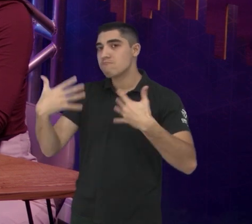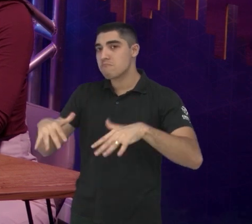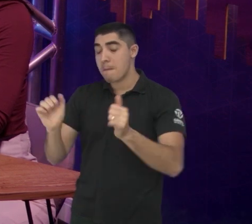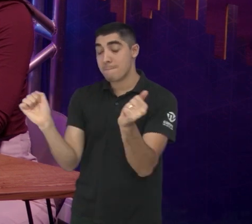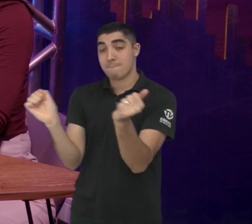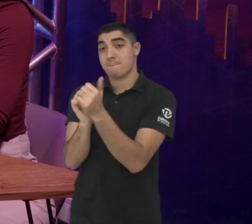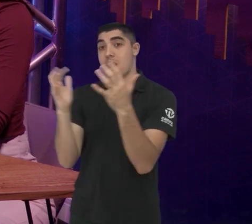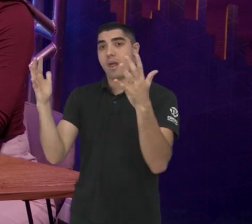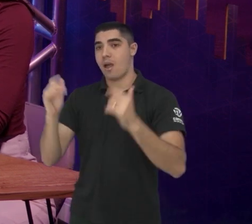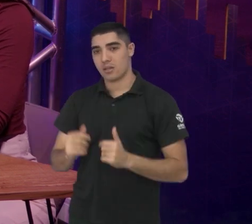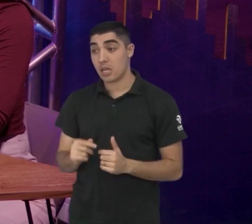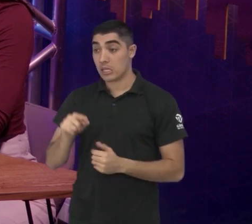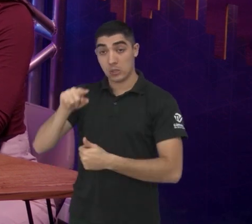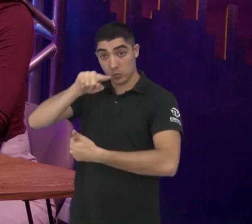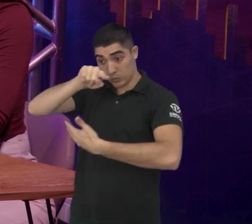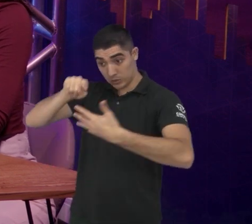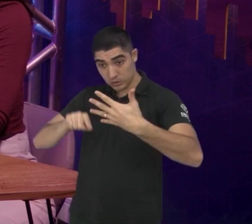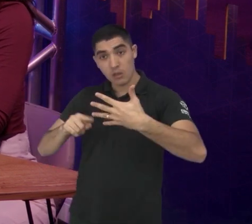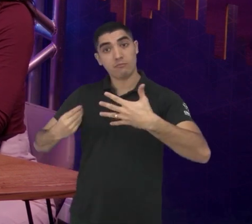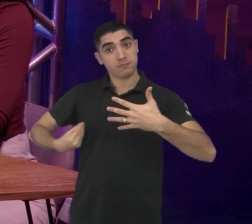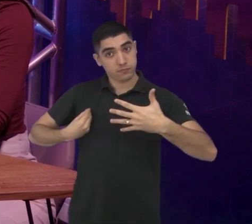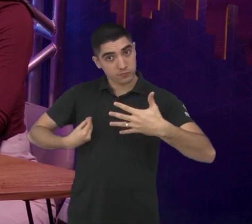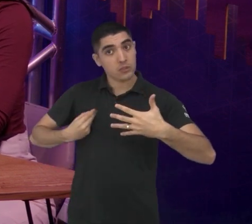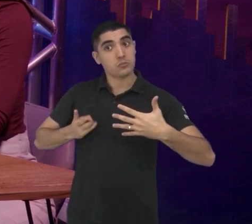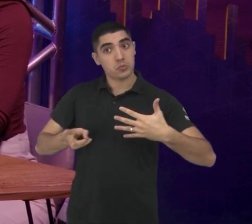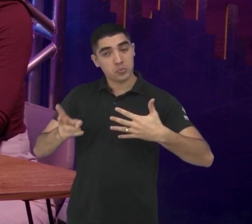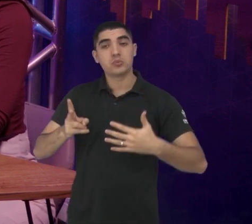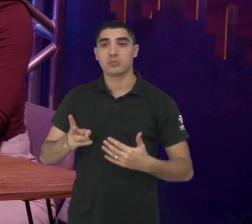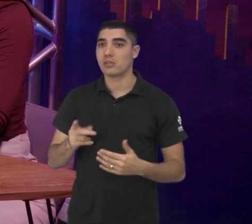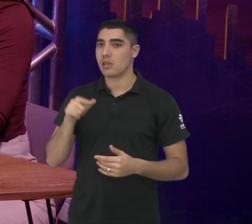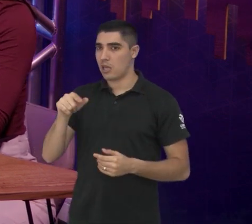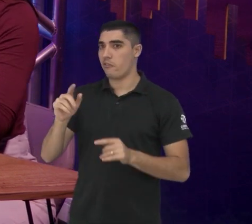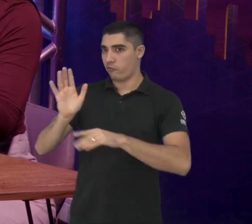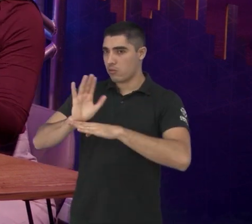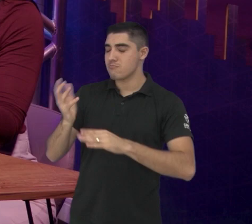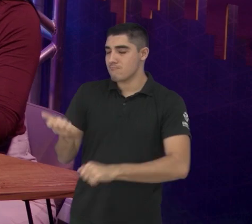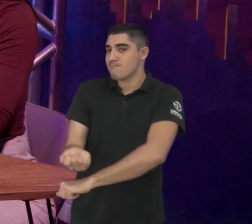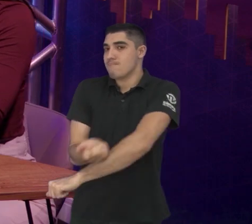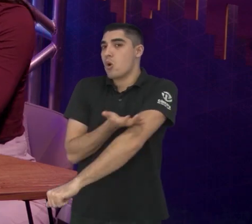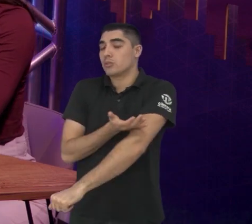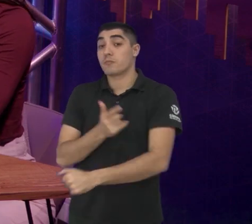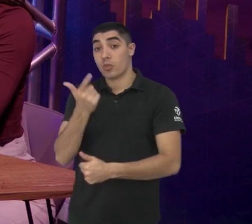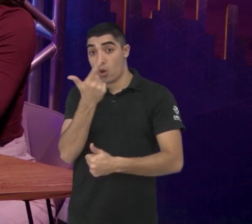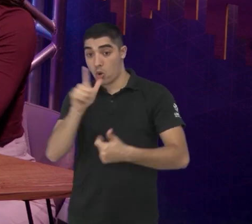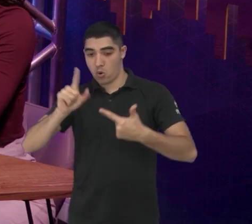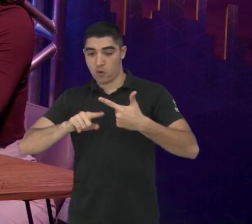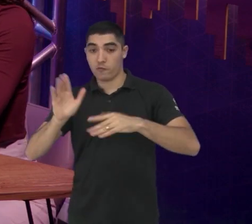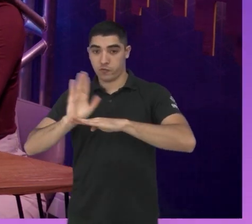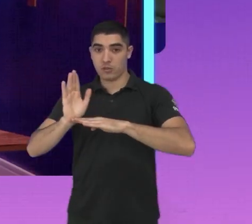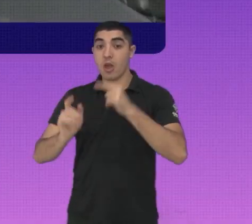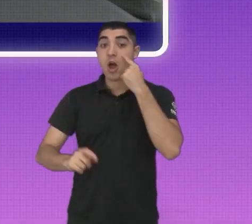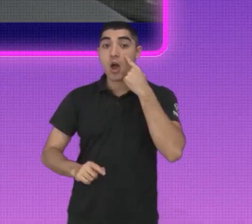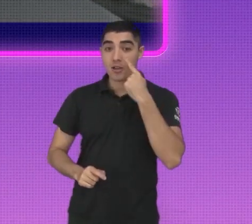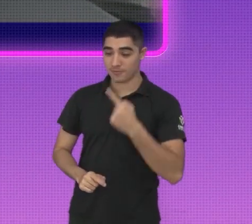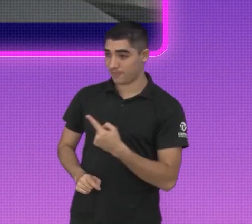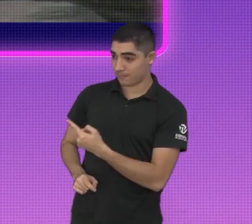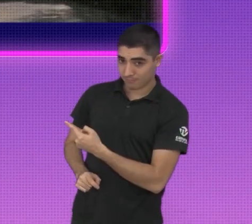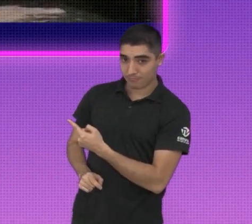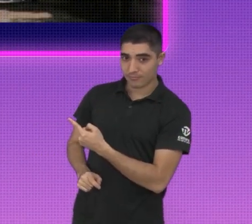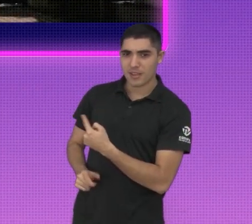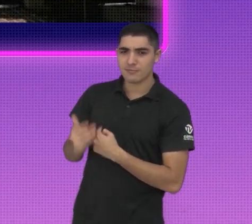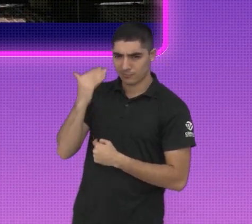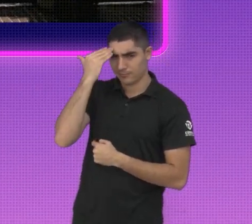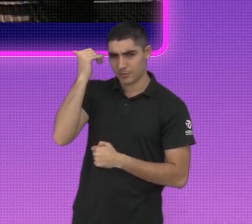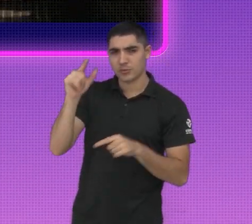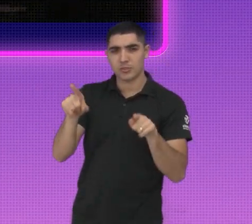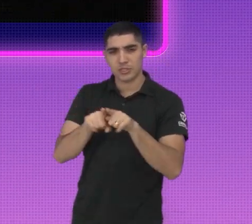né? Que história de superação. Os 5 sobreviveram, é um filme bastante emocionante. Tem um outro também, esse é um pouco mais comercial, que